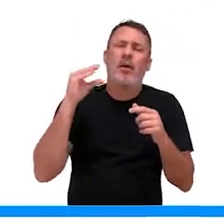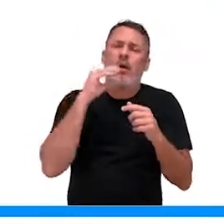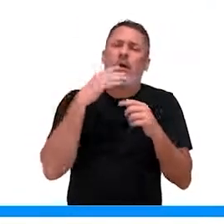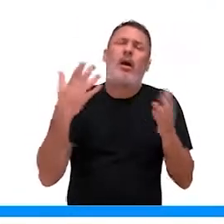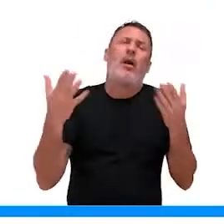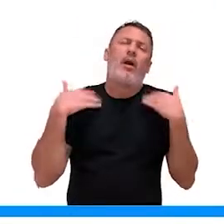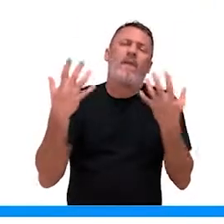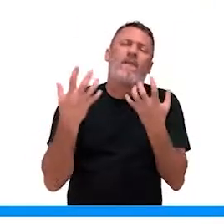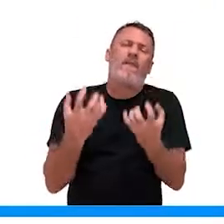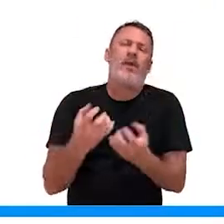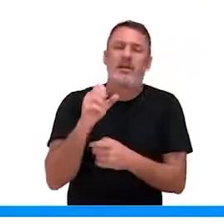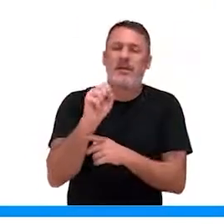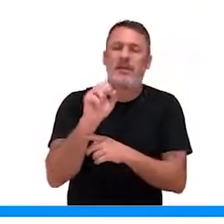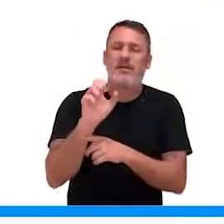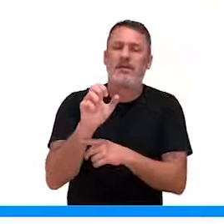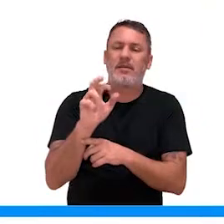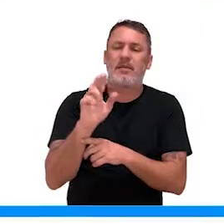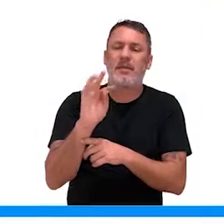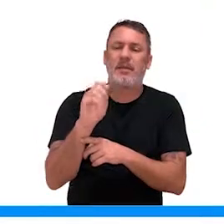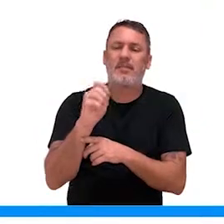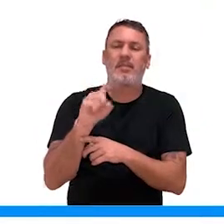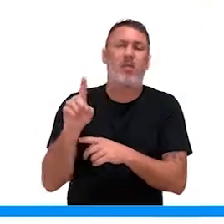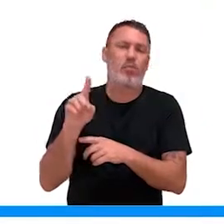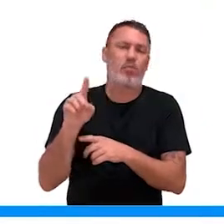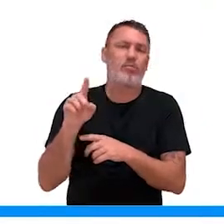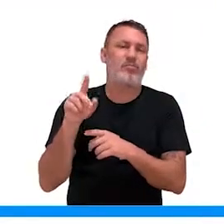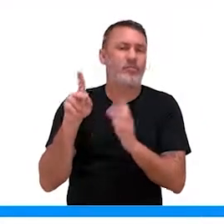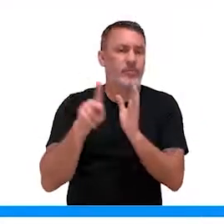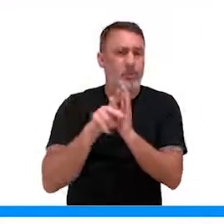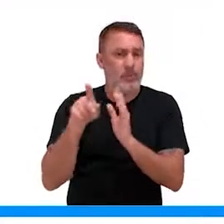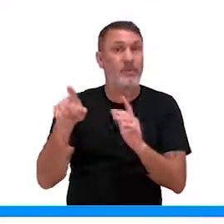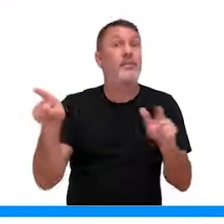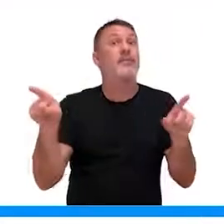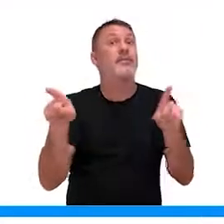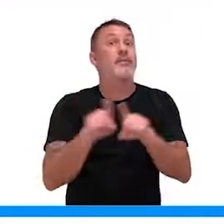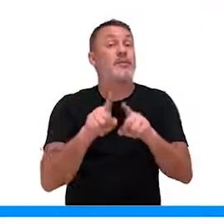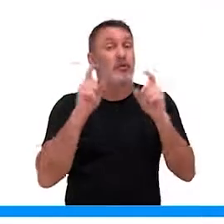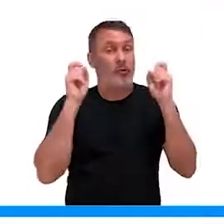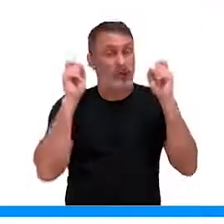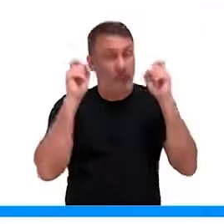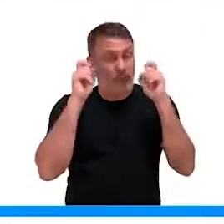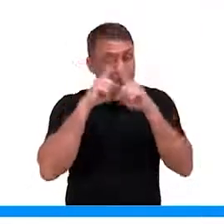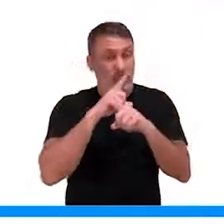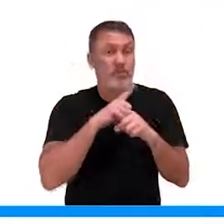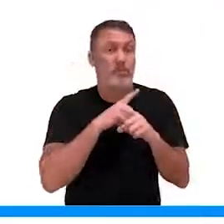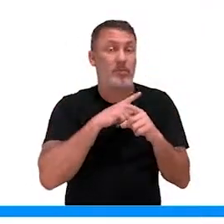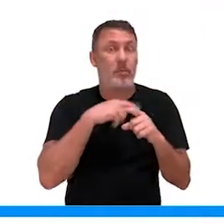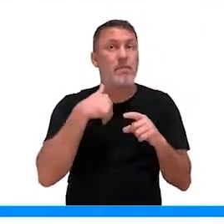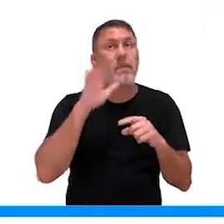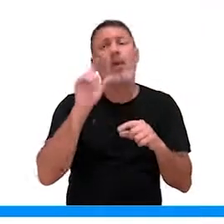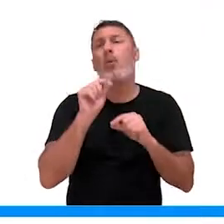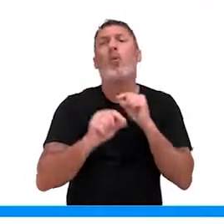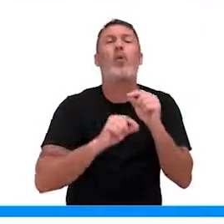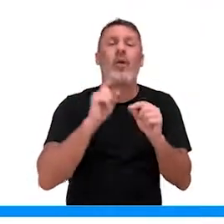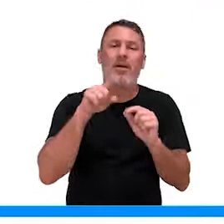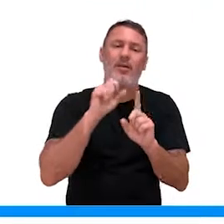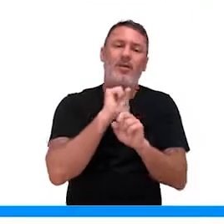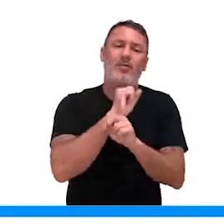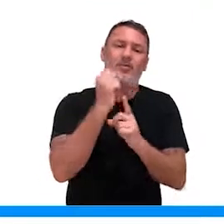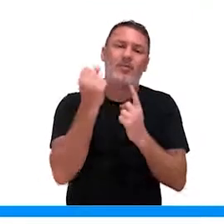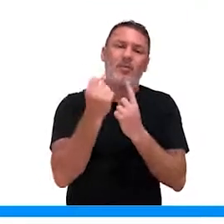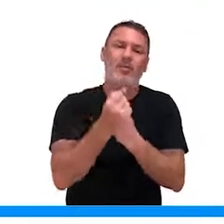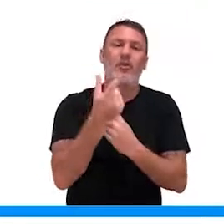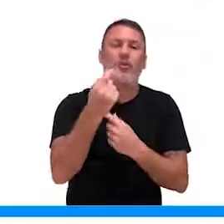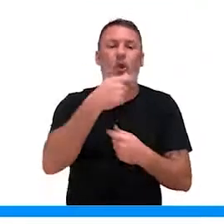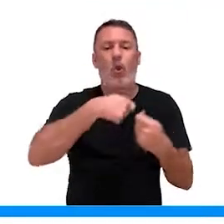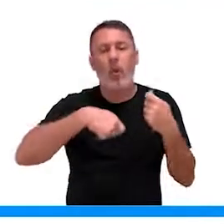bem? E claro que essas dificuldades elas passam e permeiam as questões socioeconômicas.